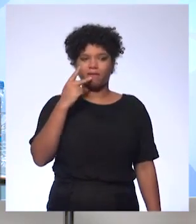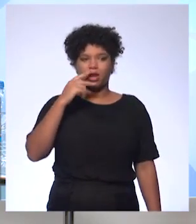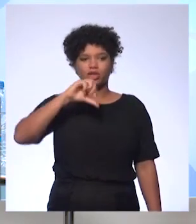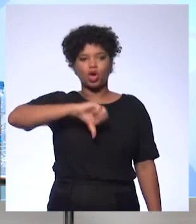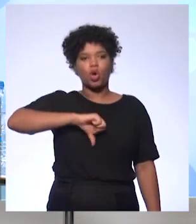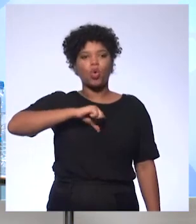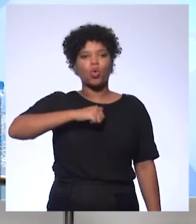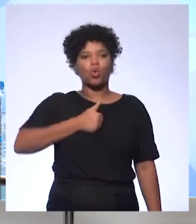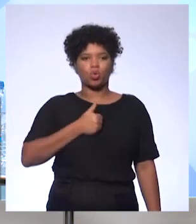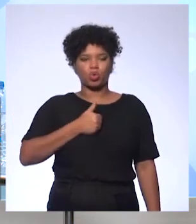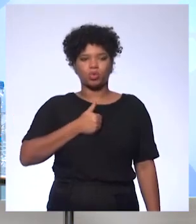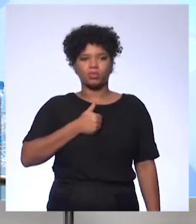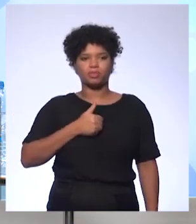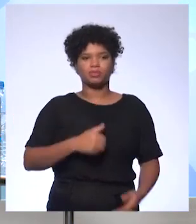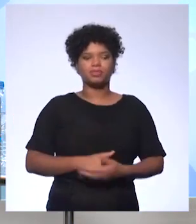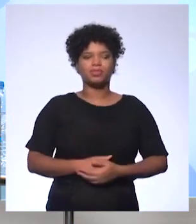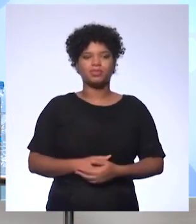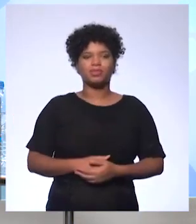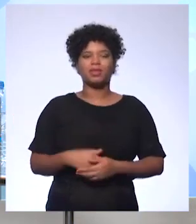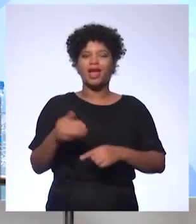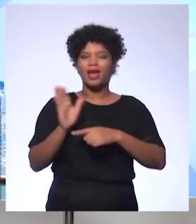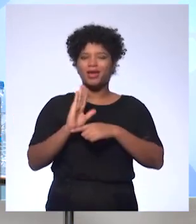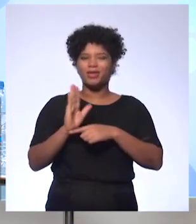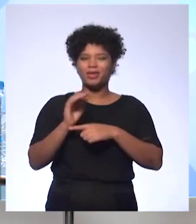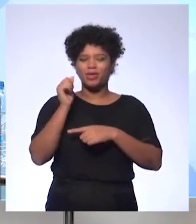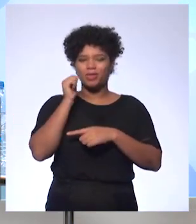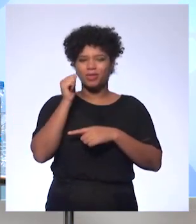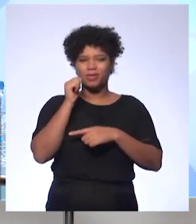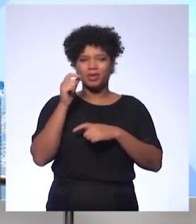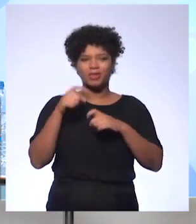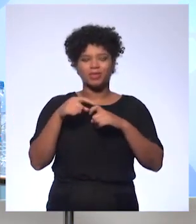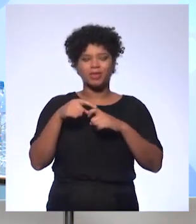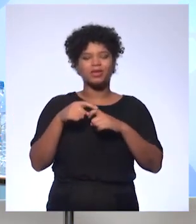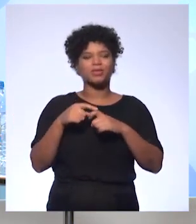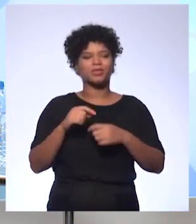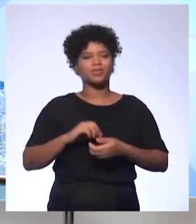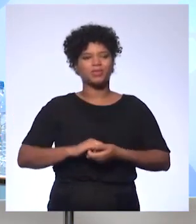Então, na tela, o vídeo da psicóloga Gislene. Vamos lá.